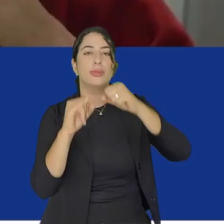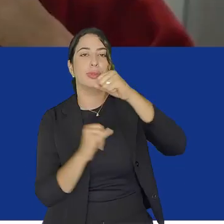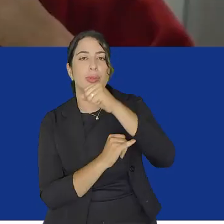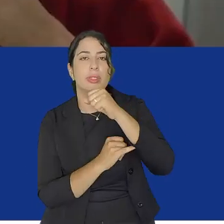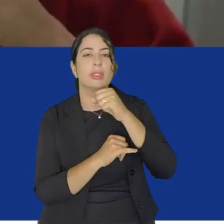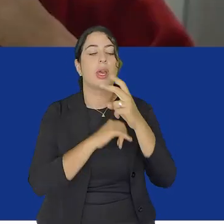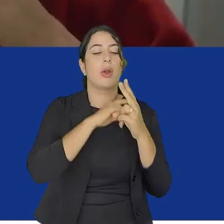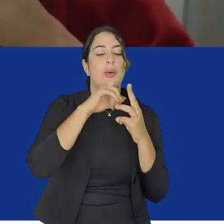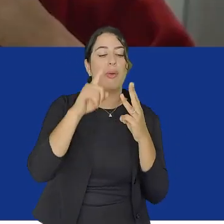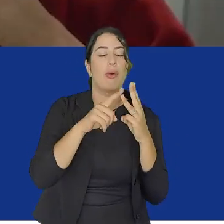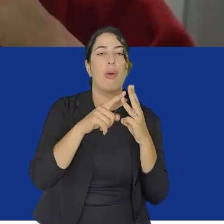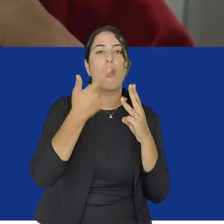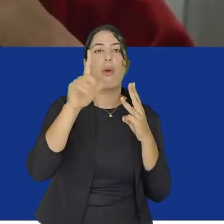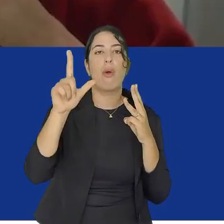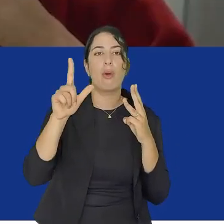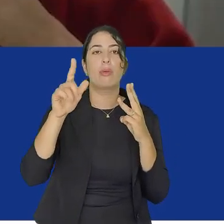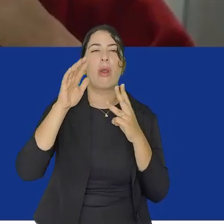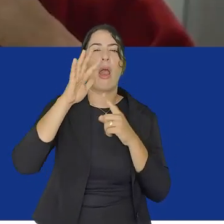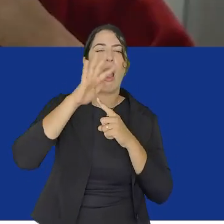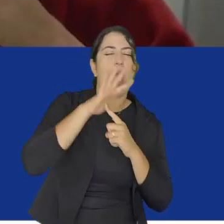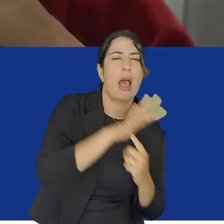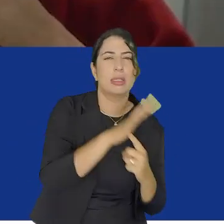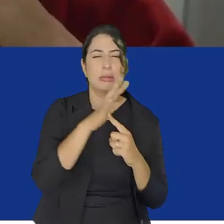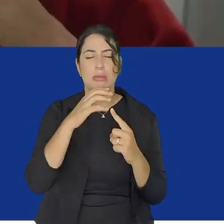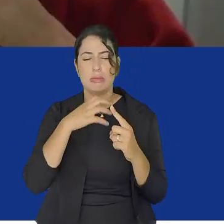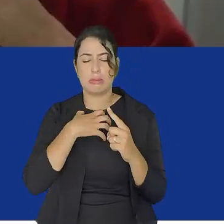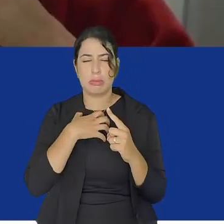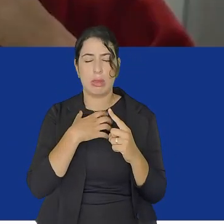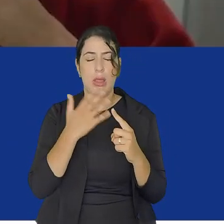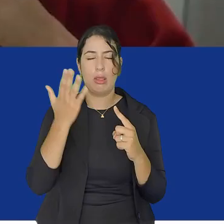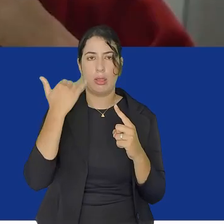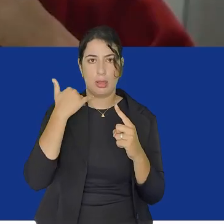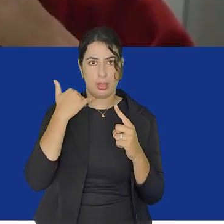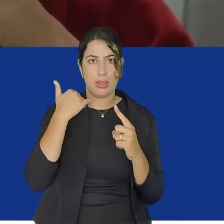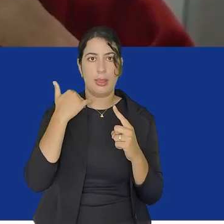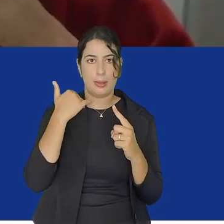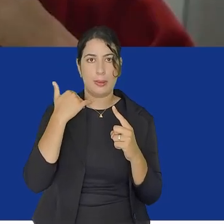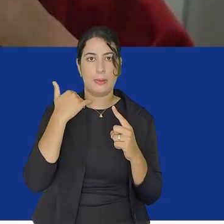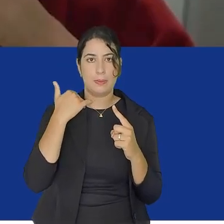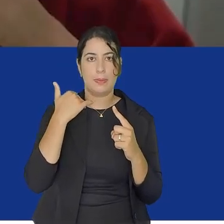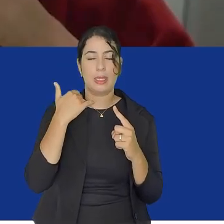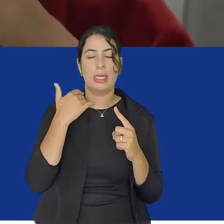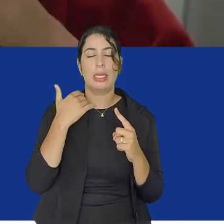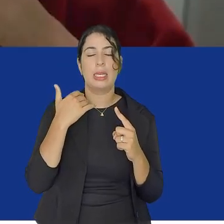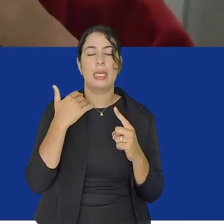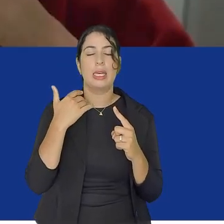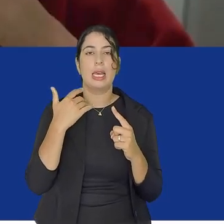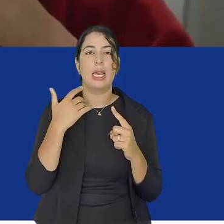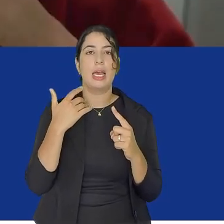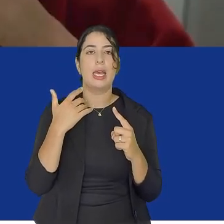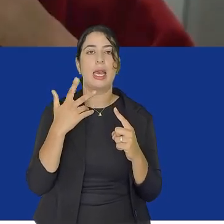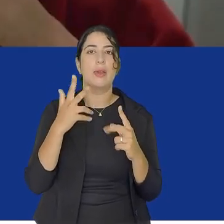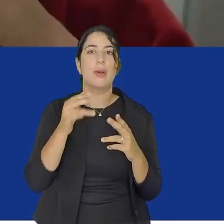existencial, agora está avançando esse tema de assédio existencial, que é a não fronteira entre trabalho e